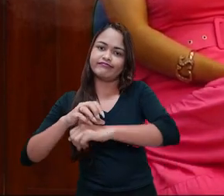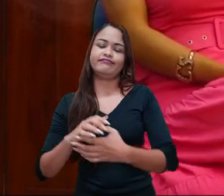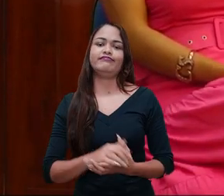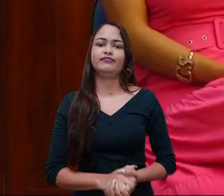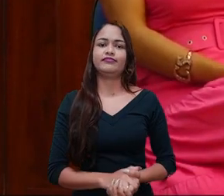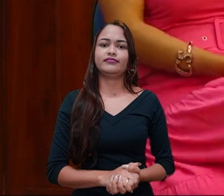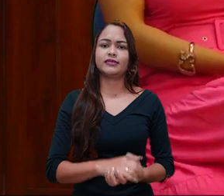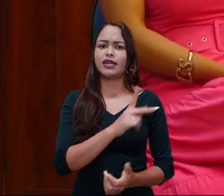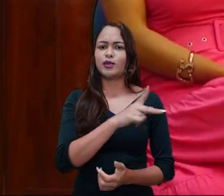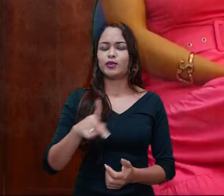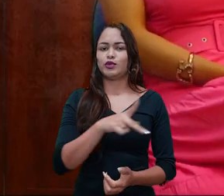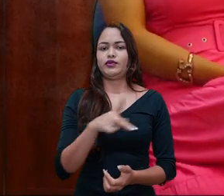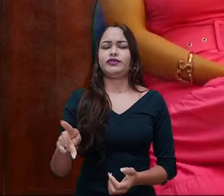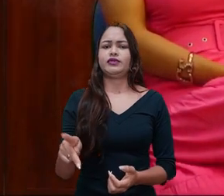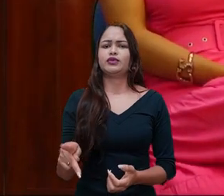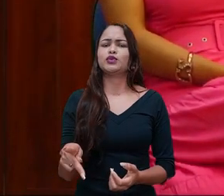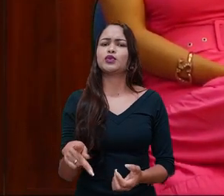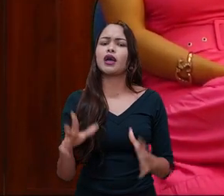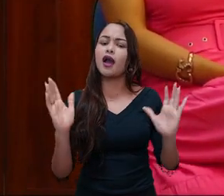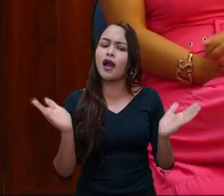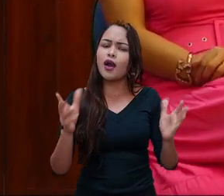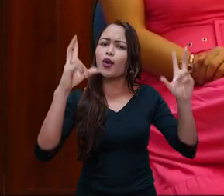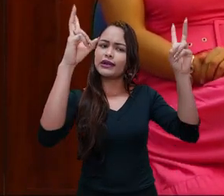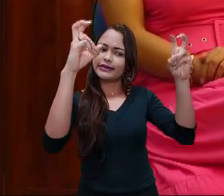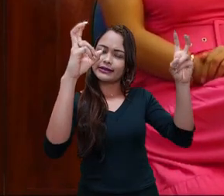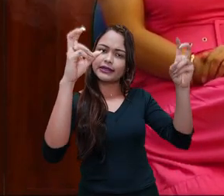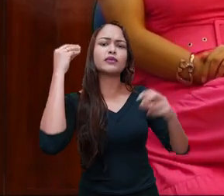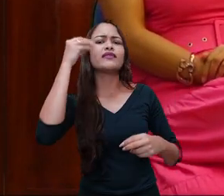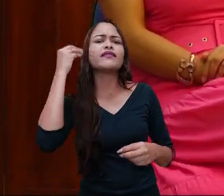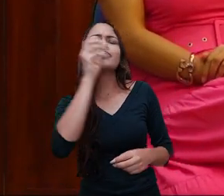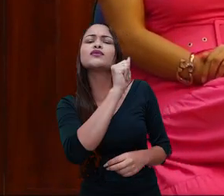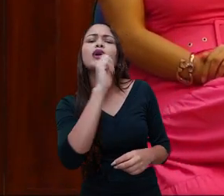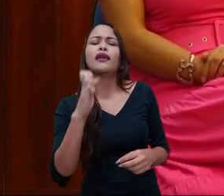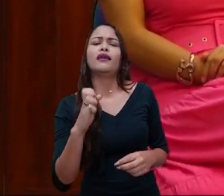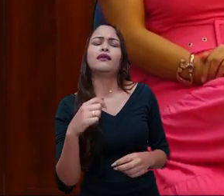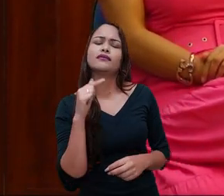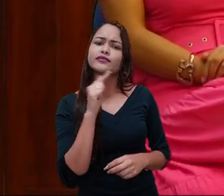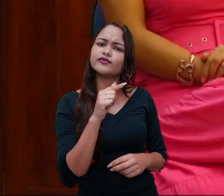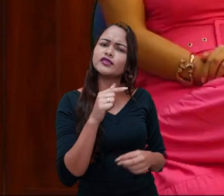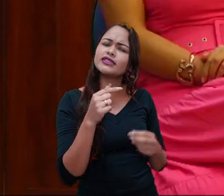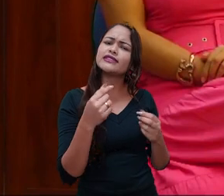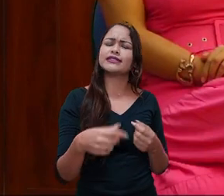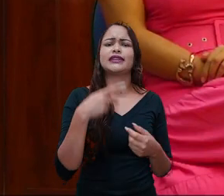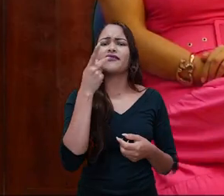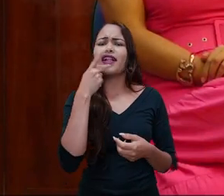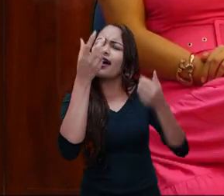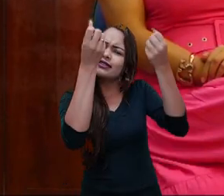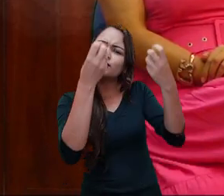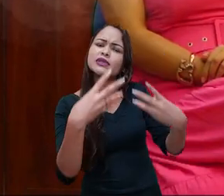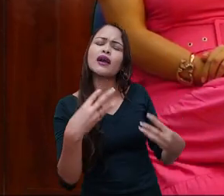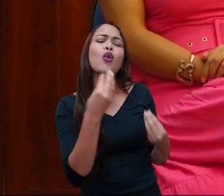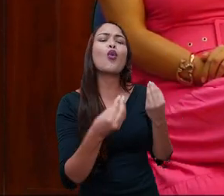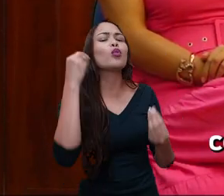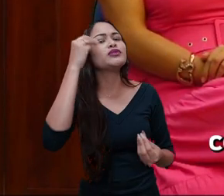Professora, diante do nosso tema Vivências do AE, eu gostaria que você relatasse algumas experiências da